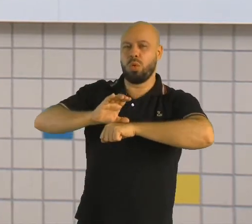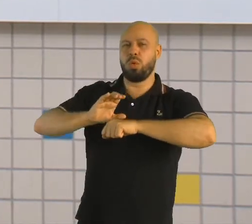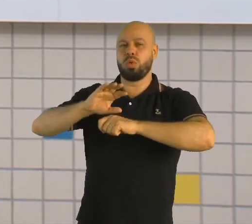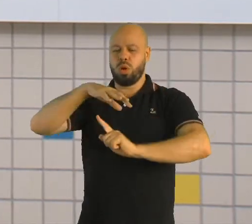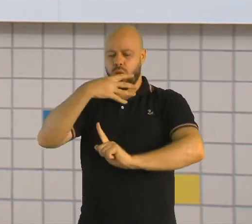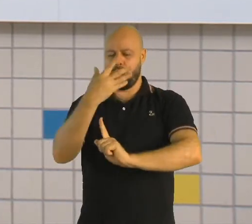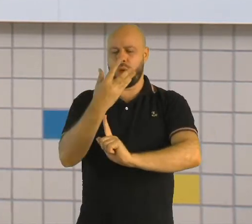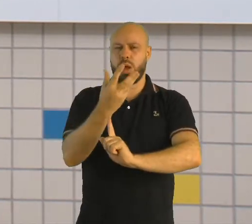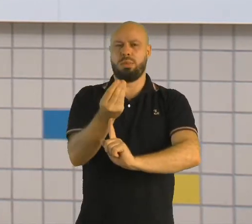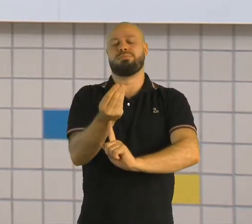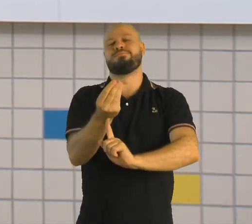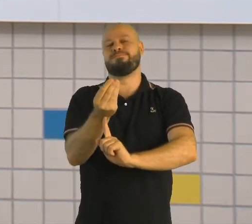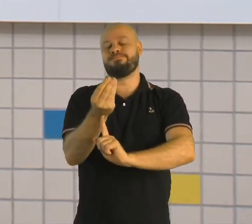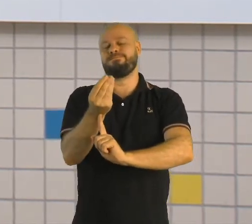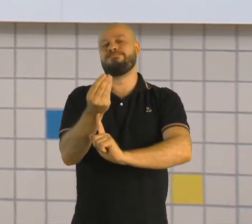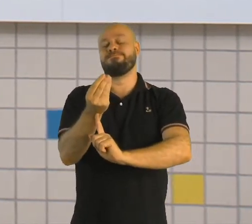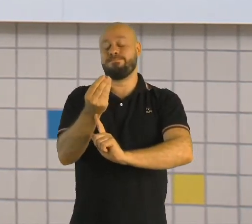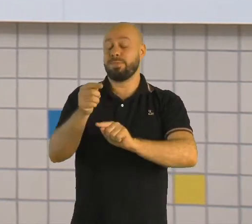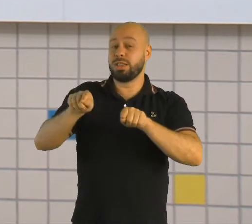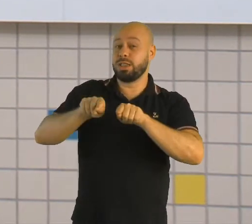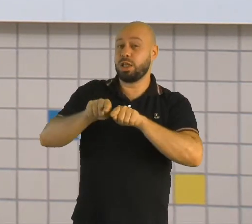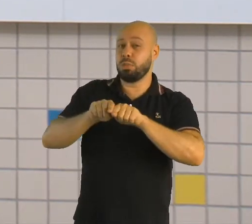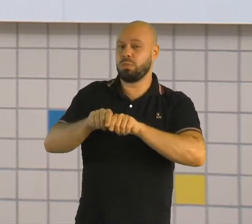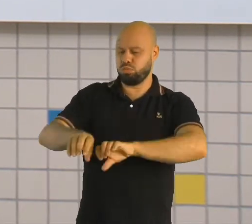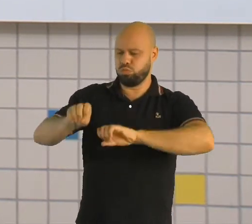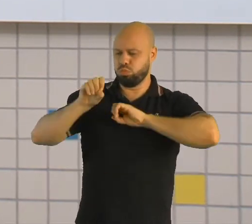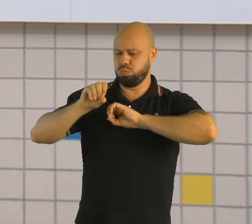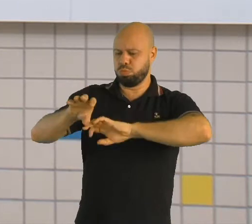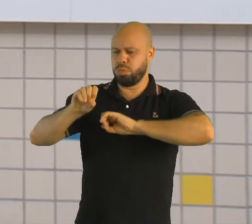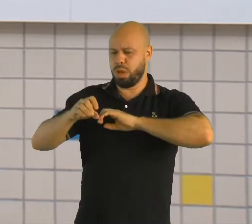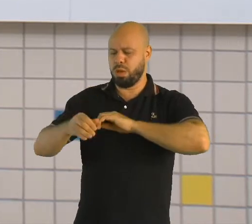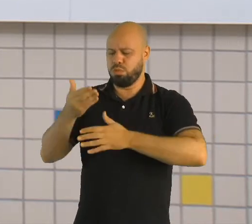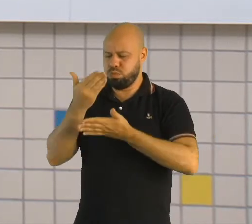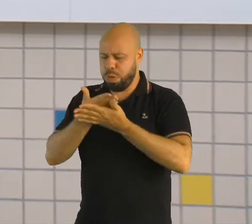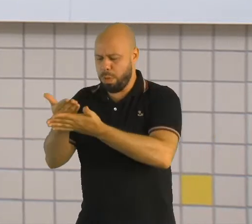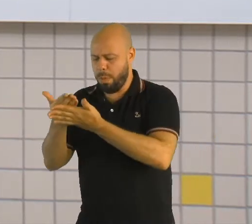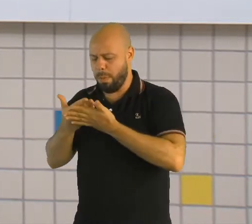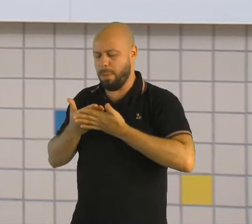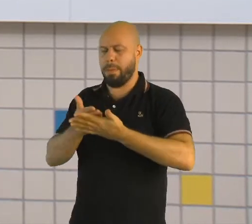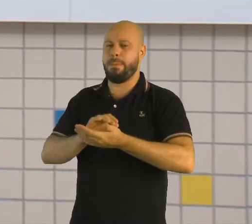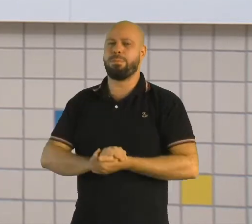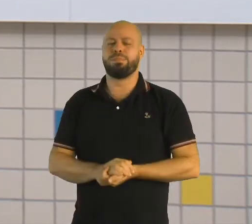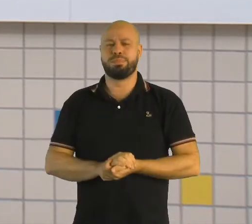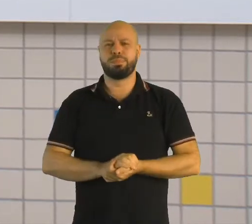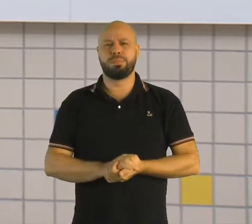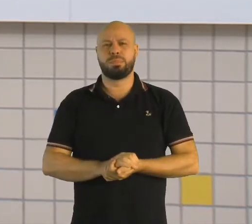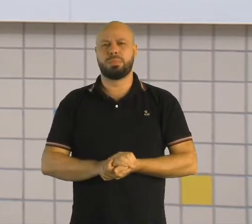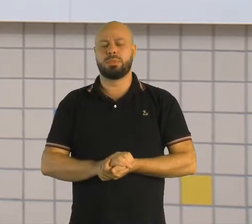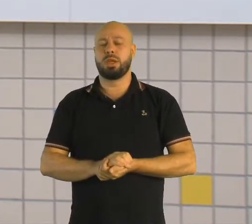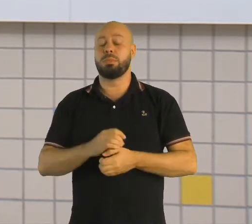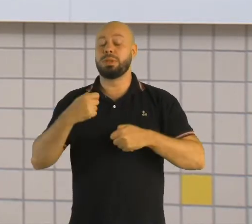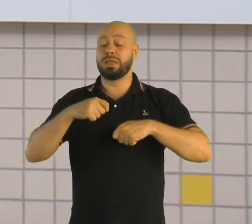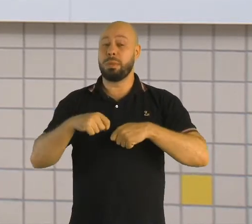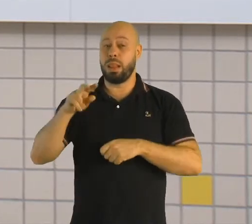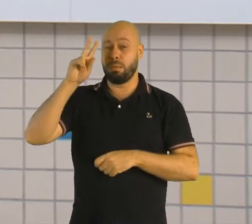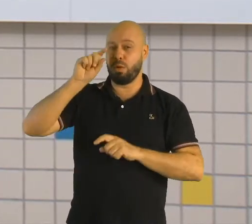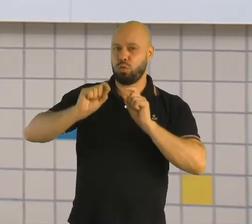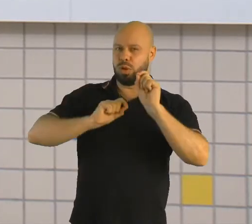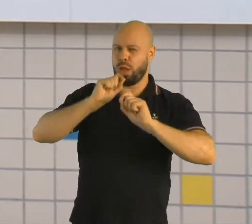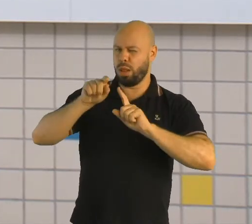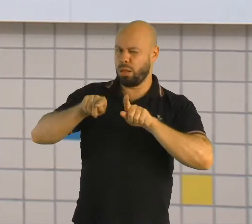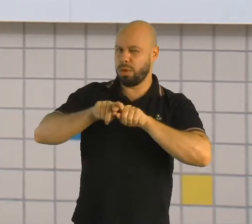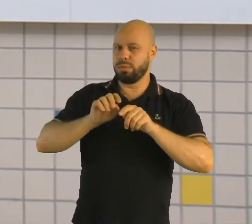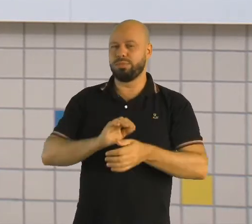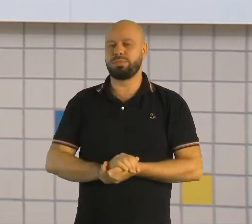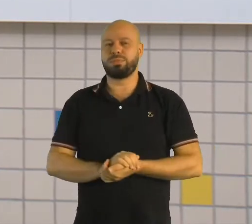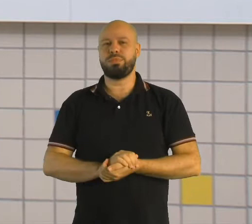arte, né, e através também da educação e do estudo. Outro fator muito importante que nós devemos destacar sobre o renascimento cultural, um